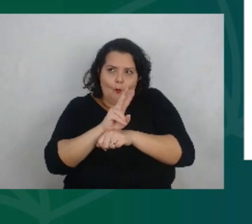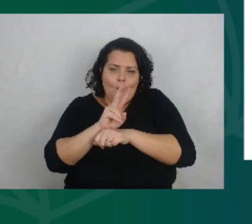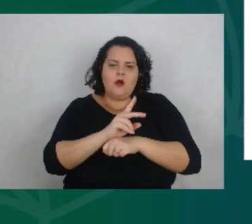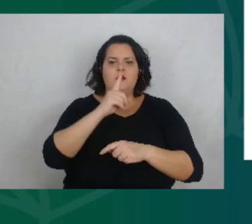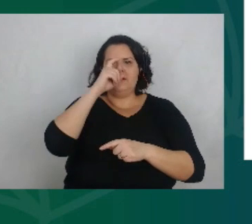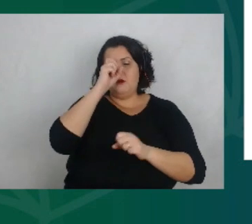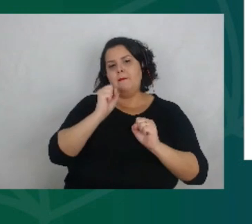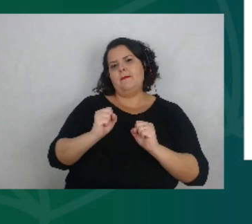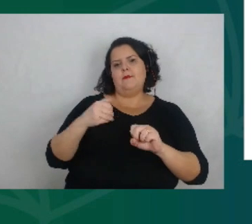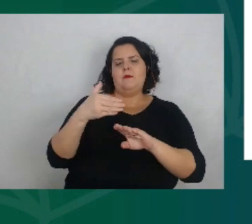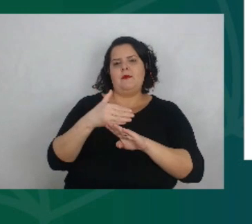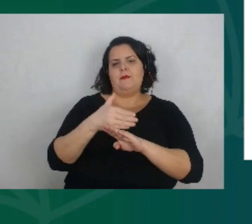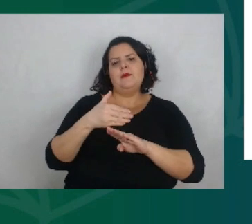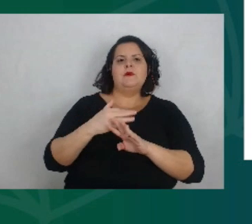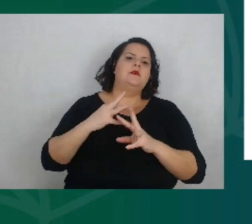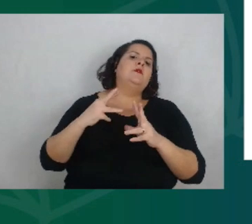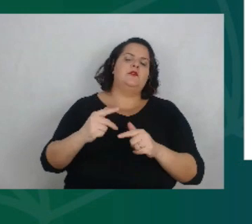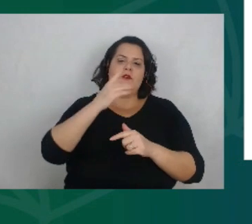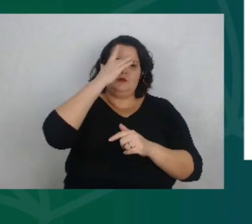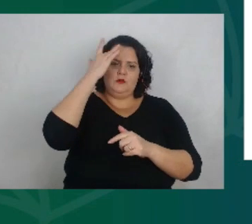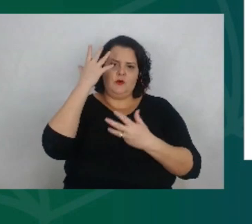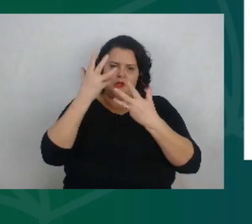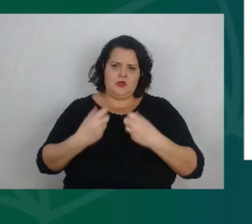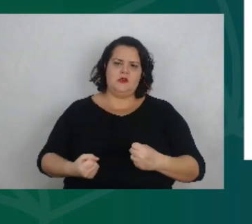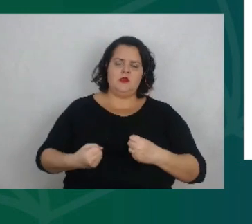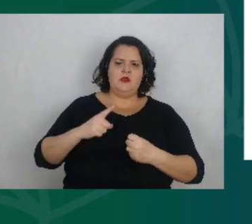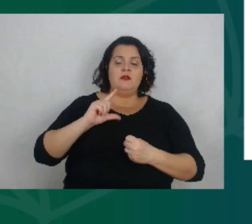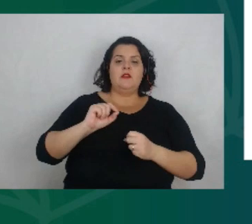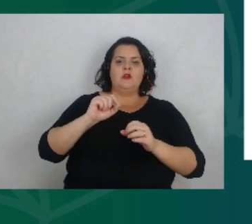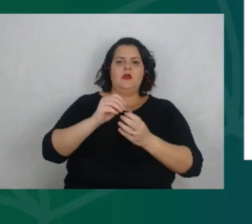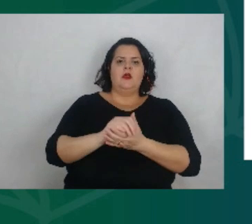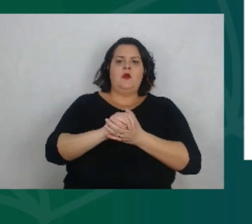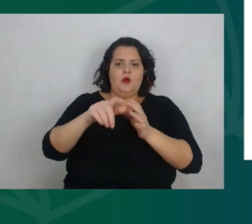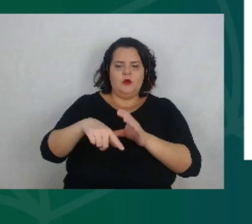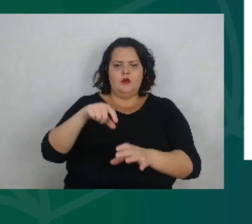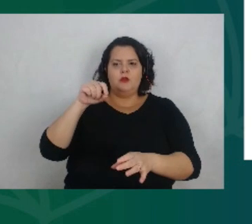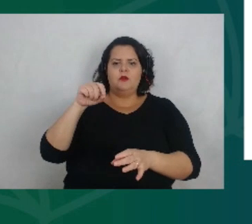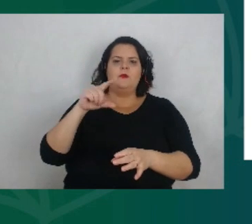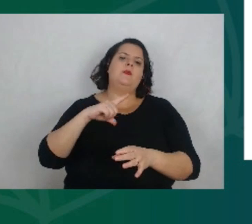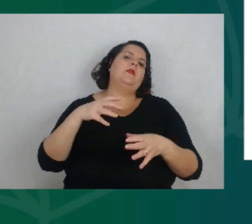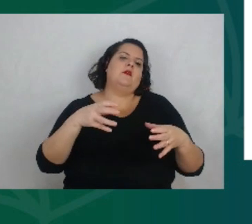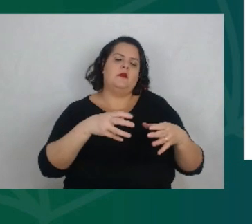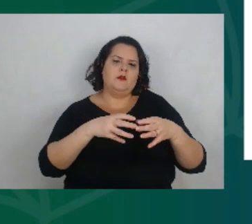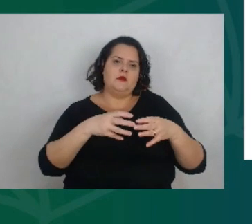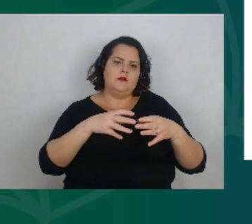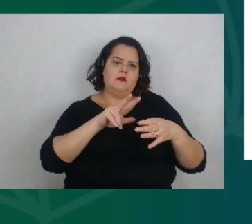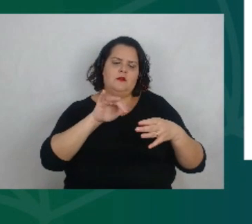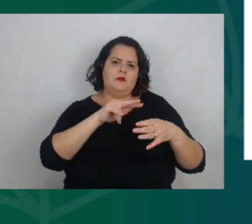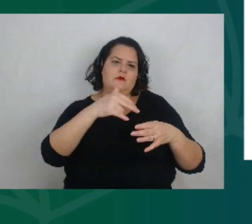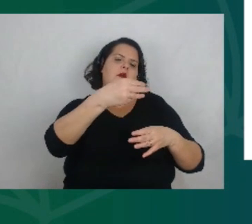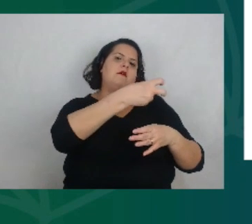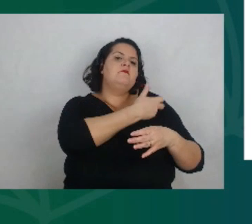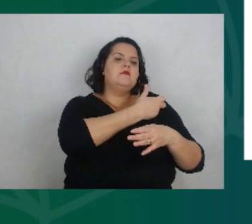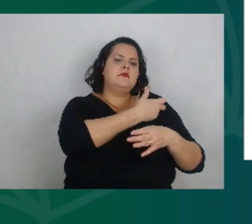entram vão ser randomizados e ser sorteados. Um grupo vai tomar a vacina, né, contra